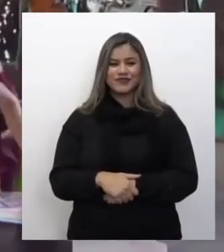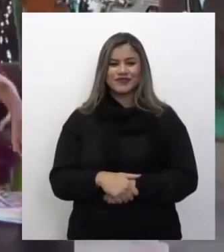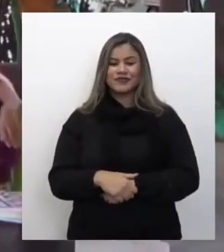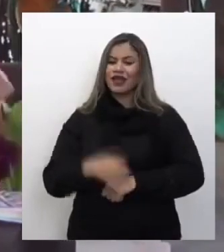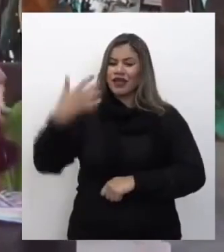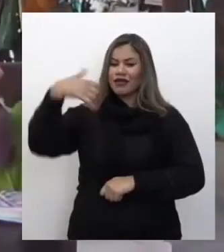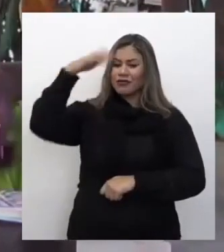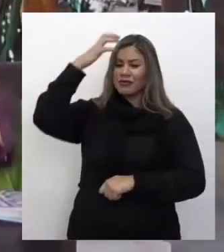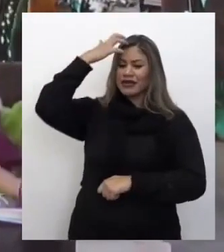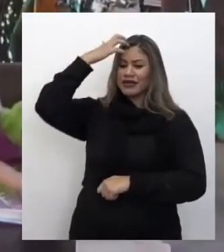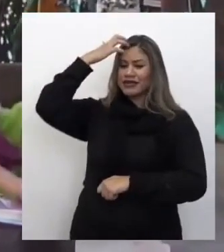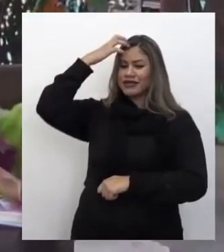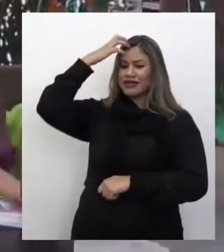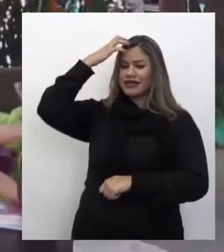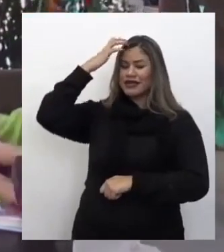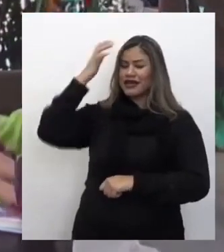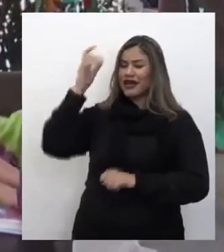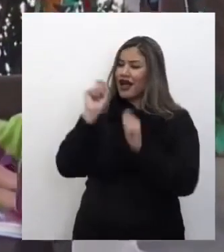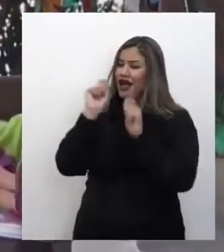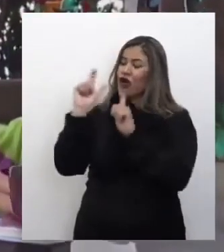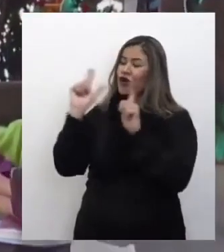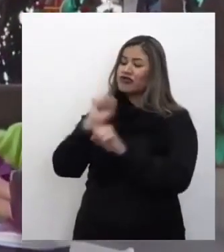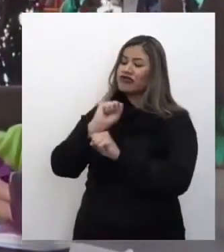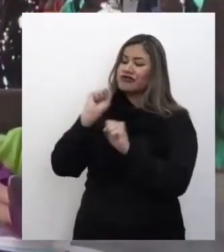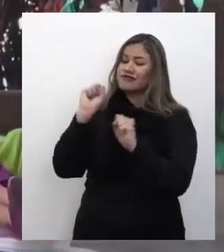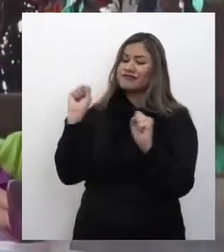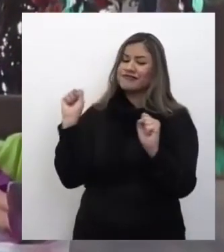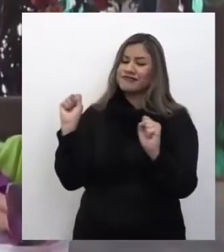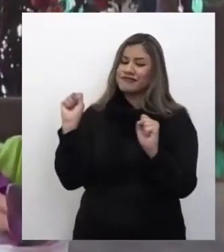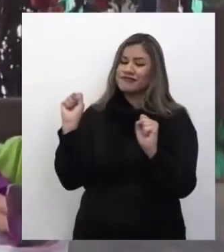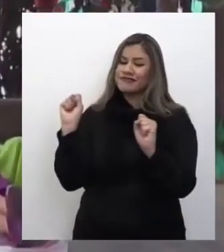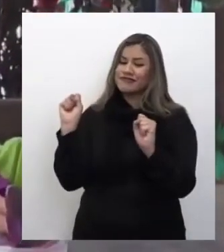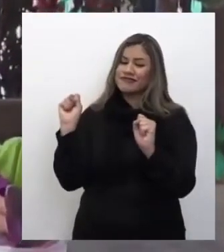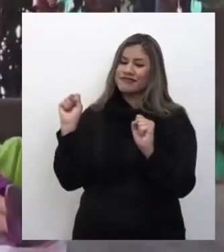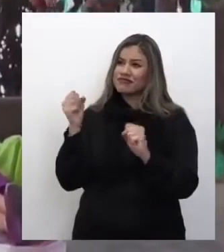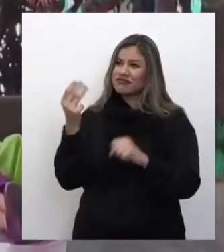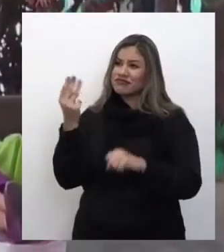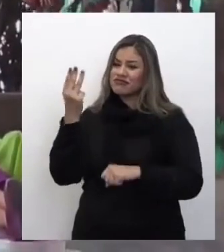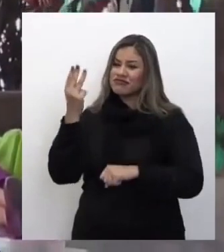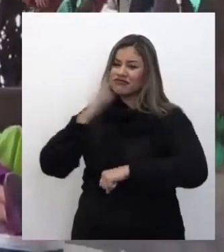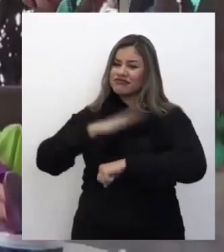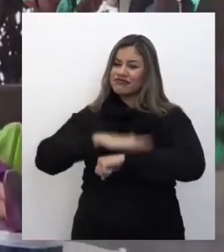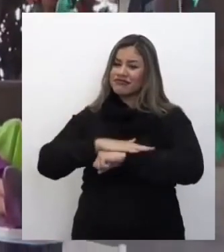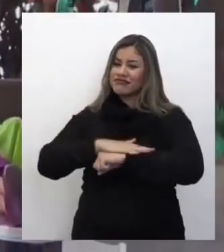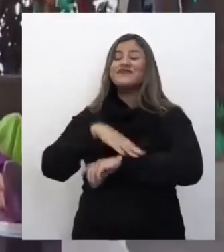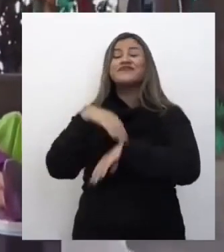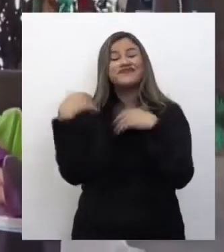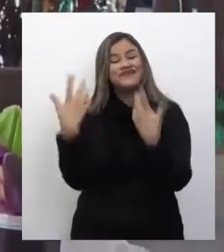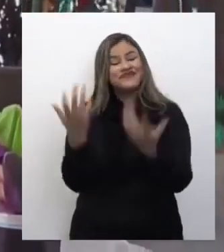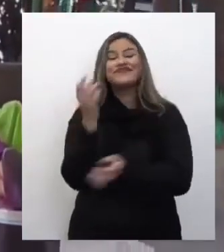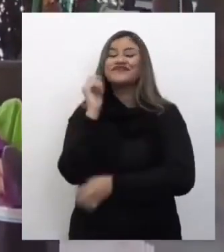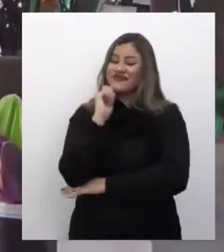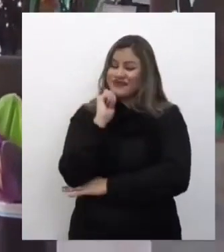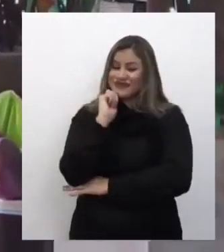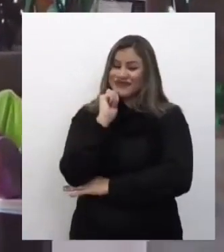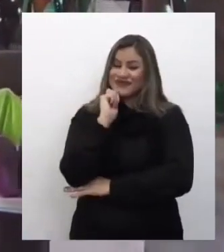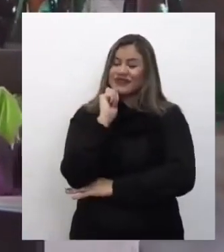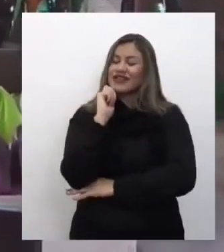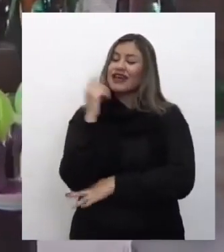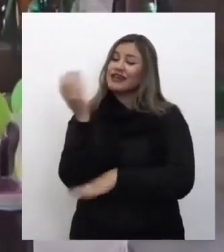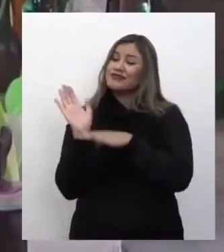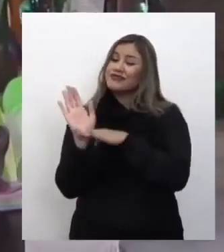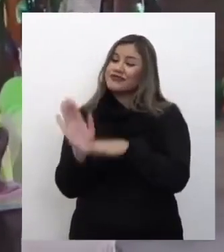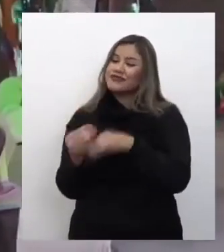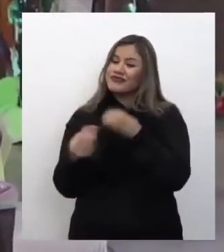Princesa! Acordou cedo hoje. Só 3 da tarde. Bom, enfim. Em que posso